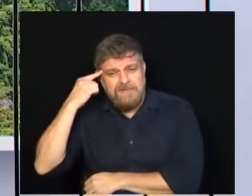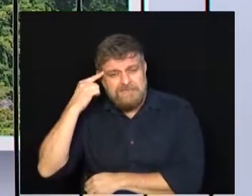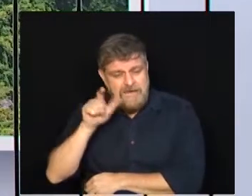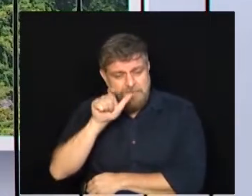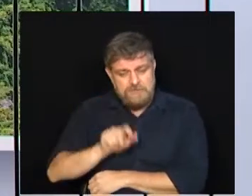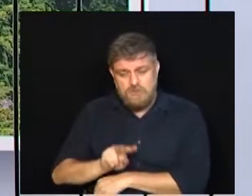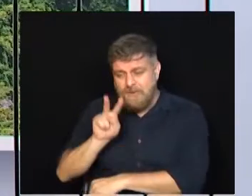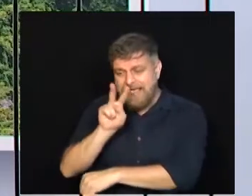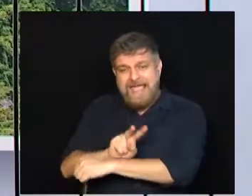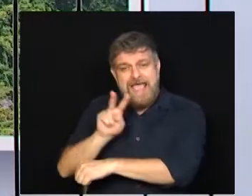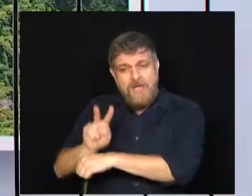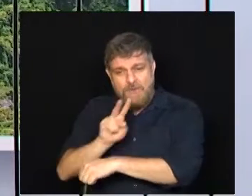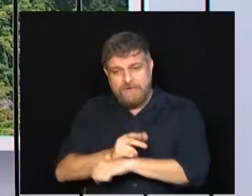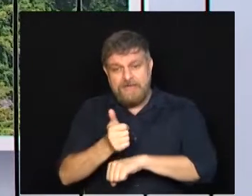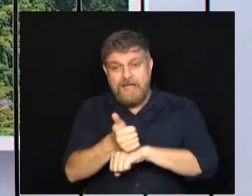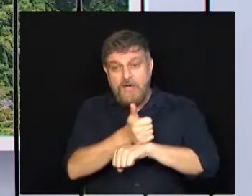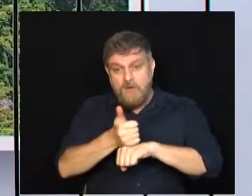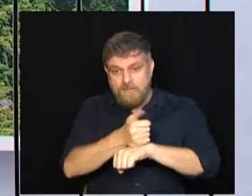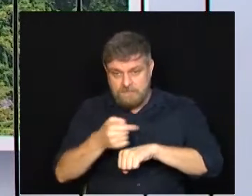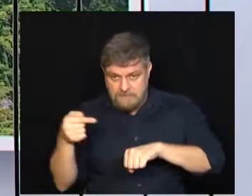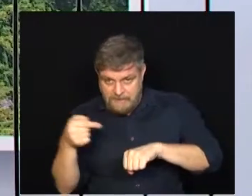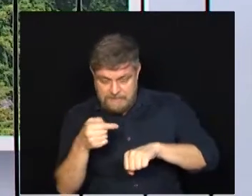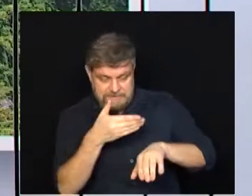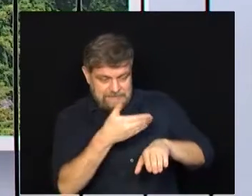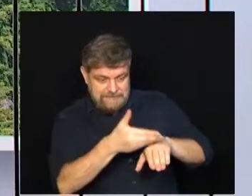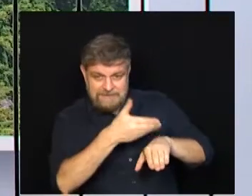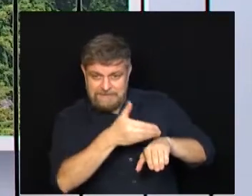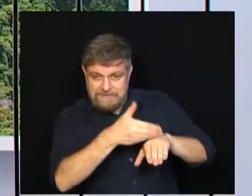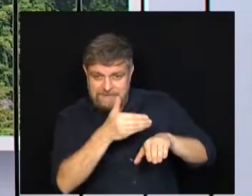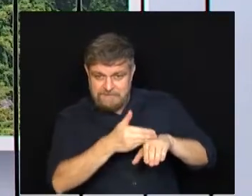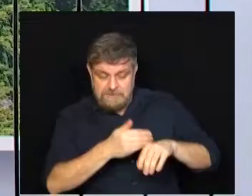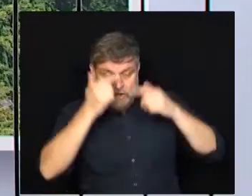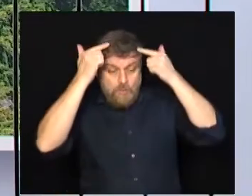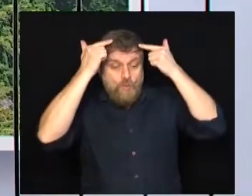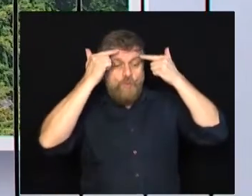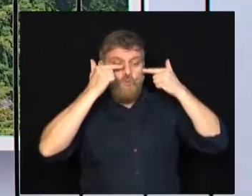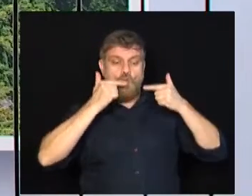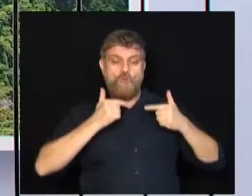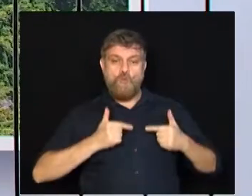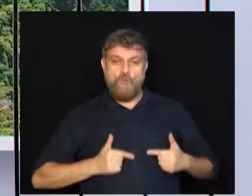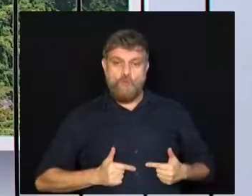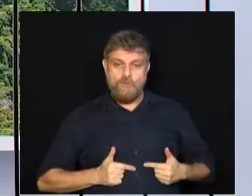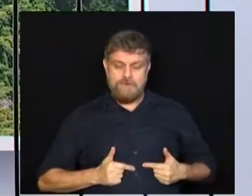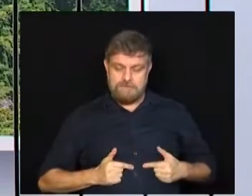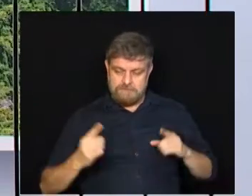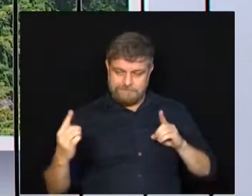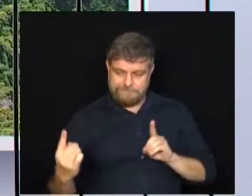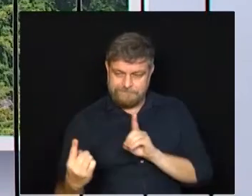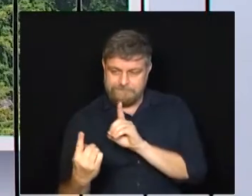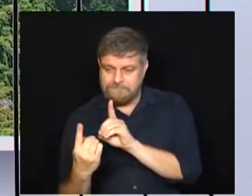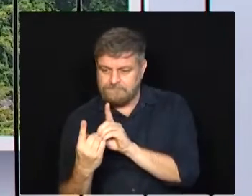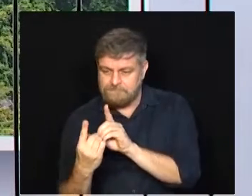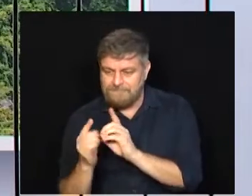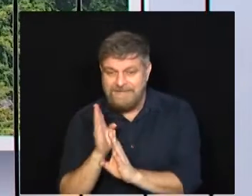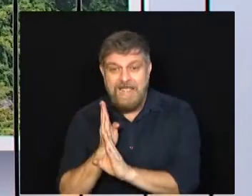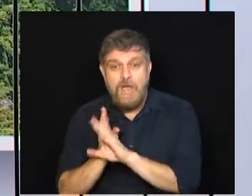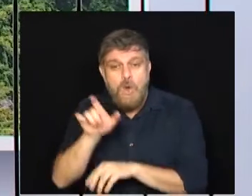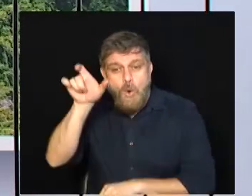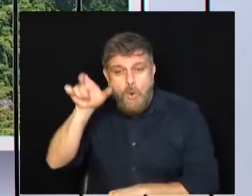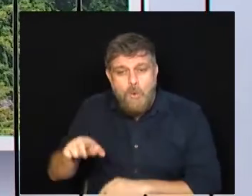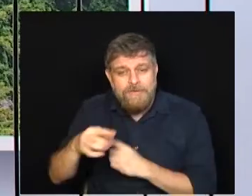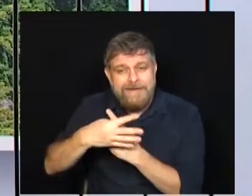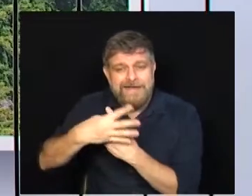cuidadores, para que esses cuidadores sejam treinados para uma linguagem neutra, para quando eles forem cuidar da